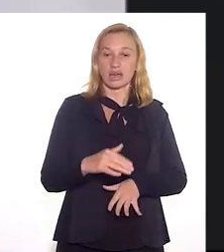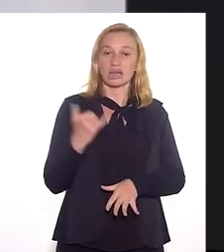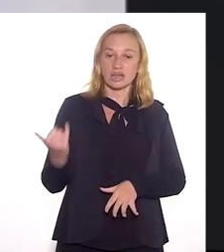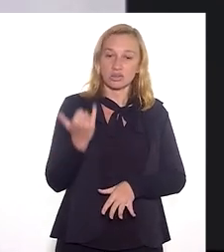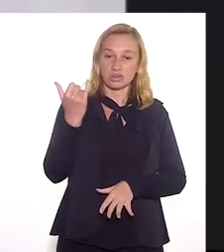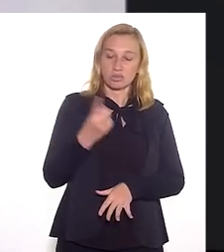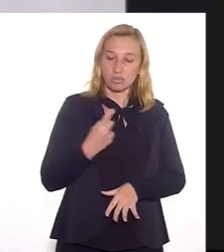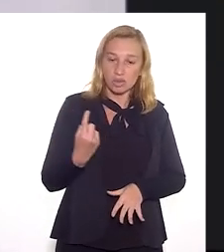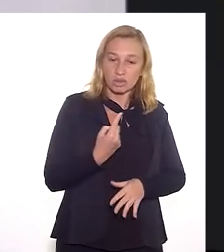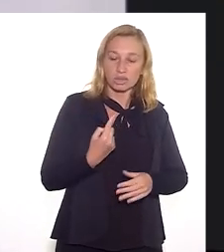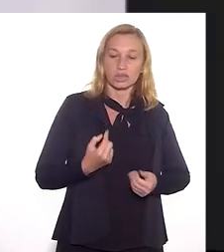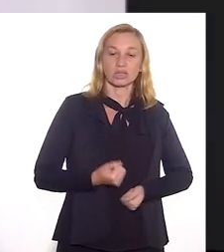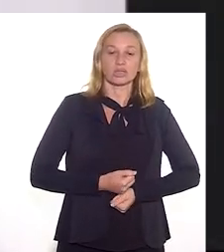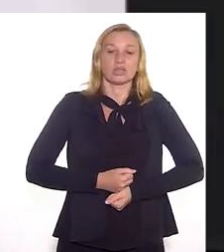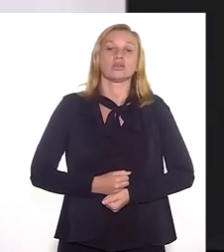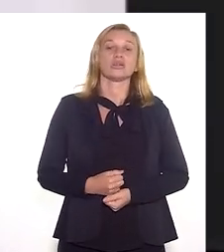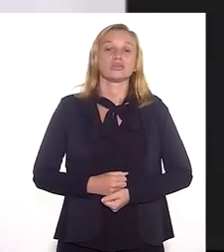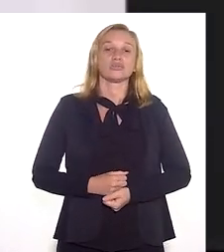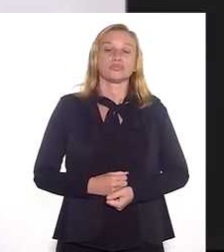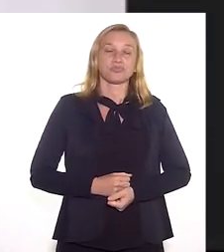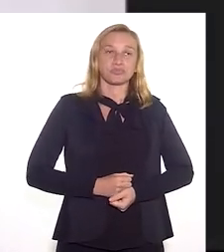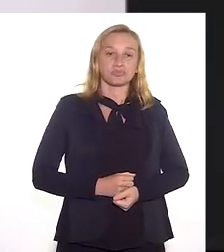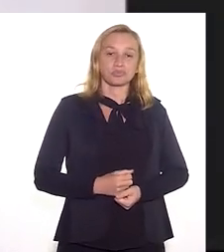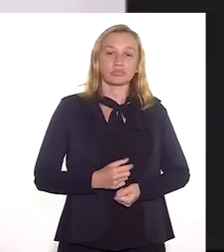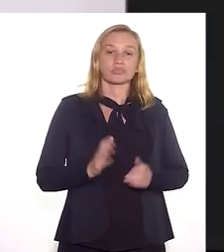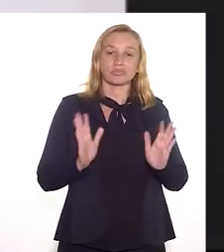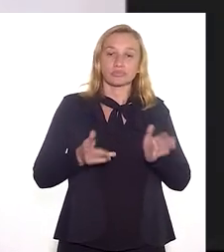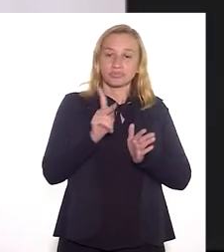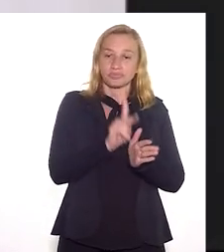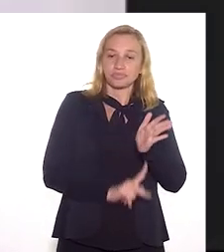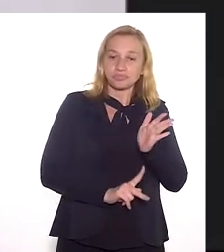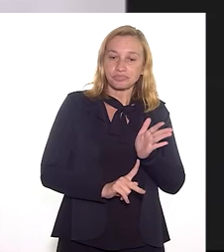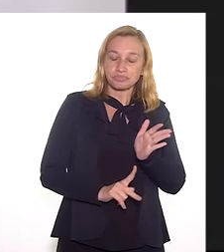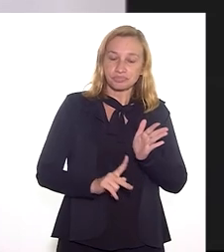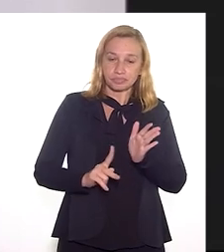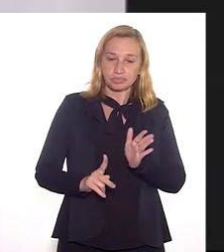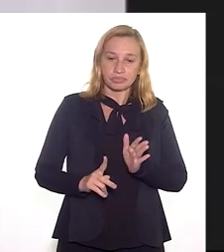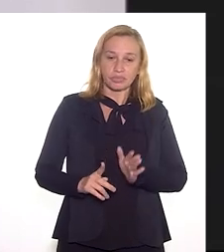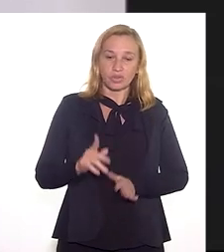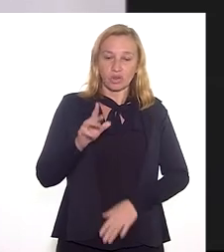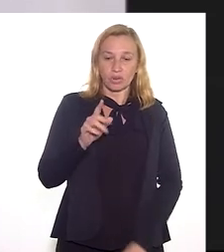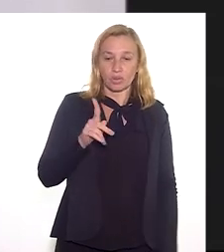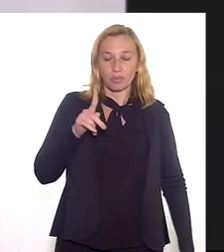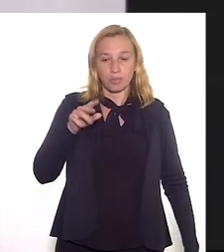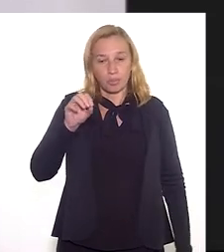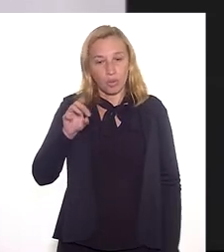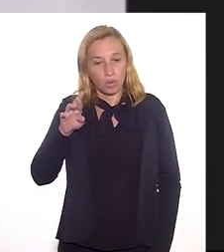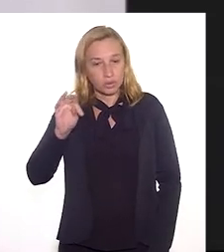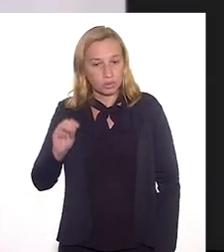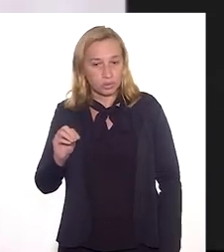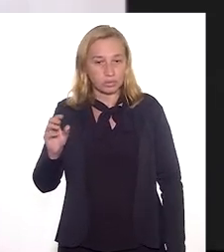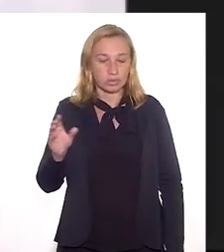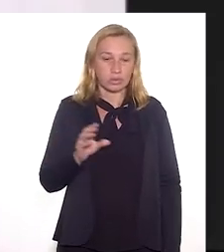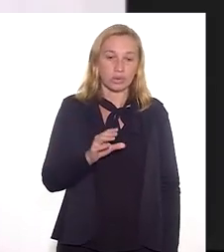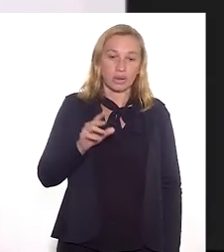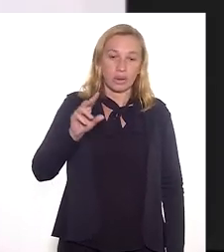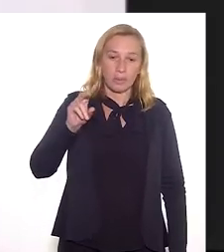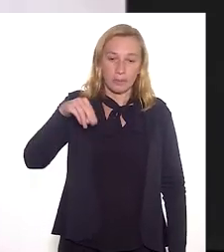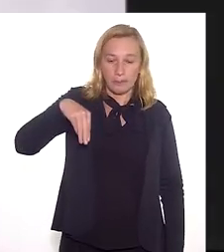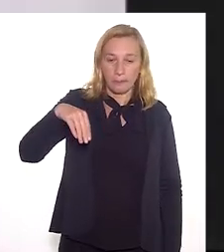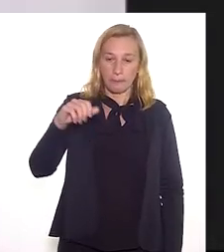adensar um pouco esse mercado, isso é uma das coisas que a gente está buscando. O projeto que a gente hoje faz é através do Porto